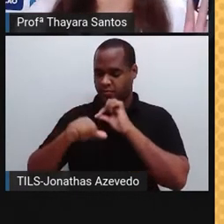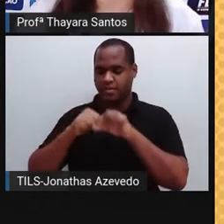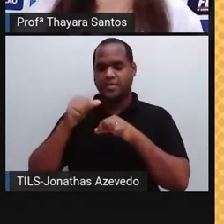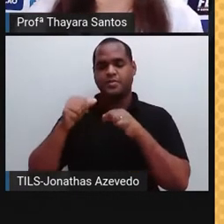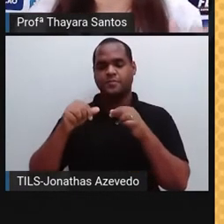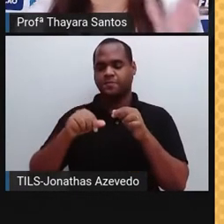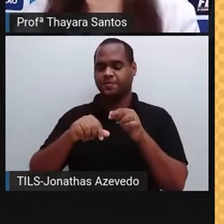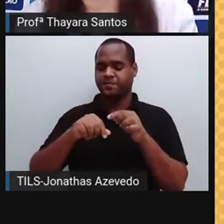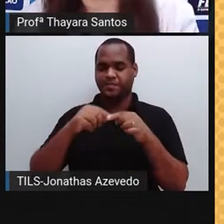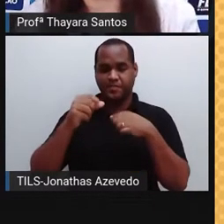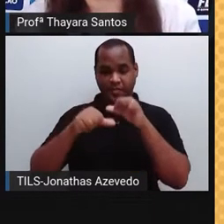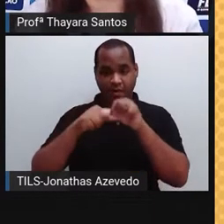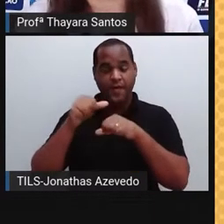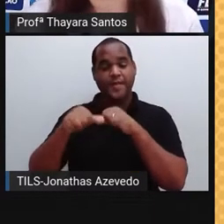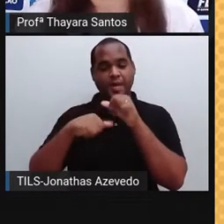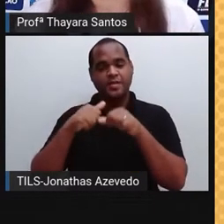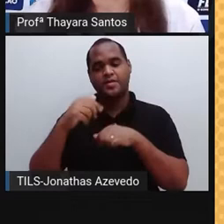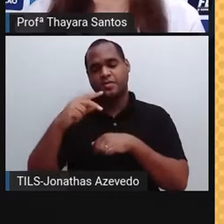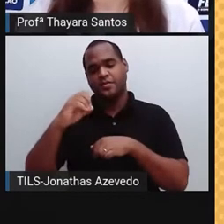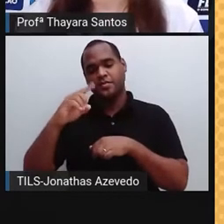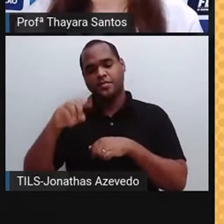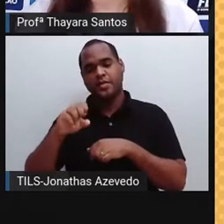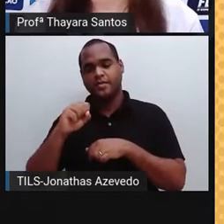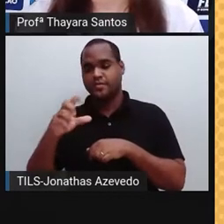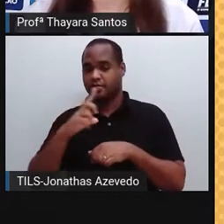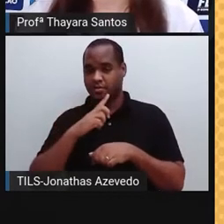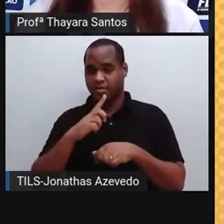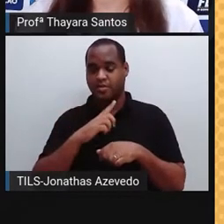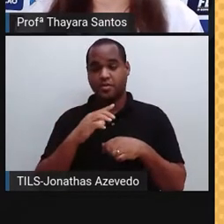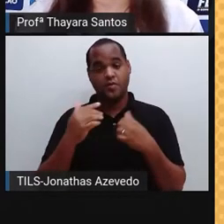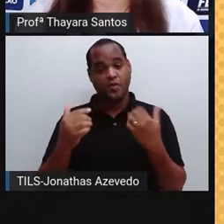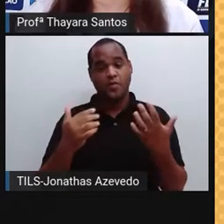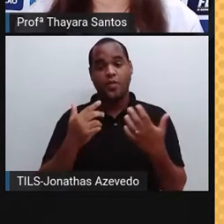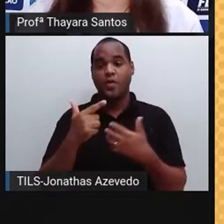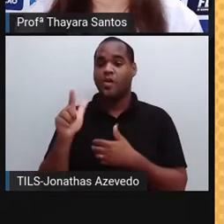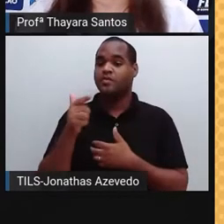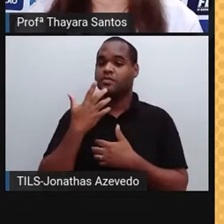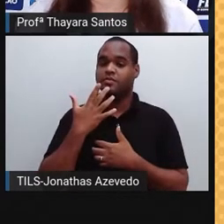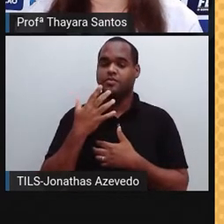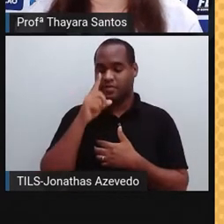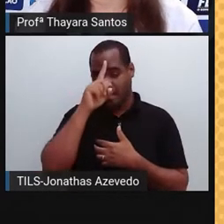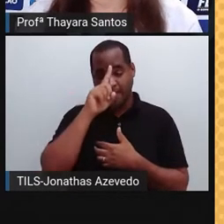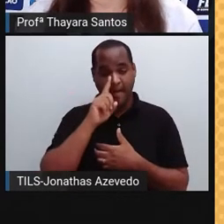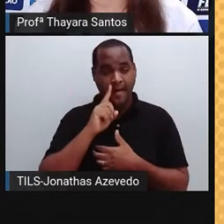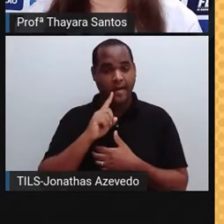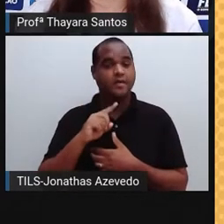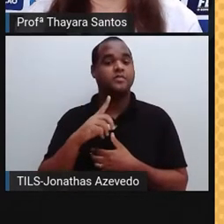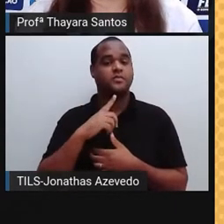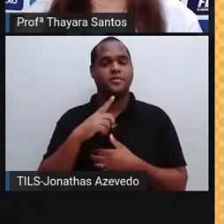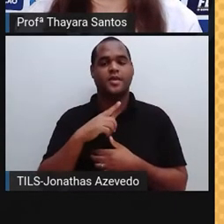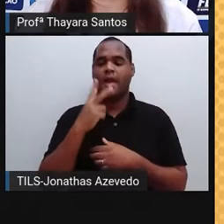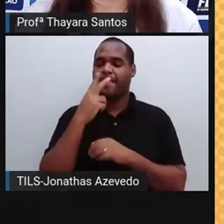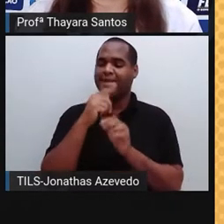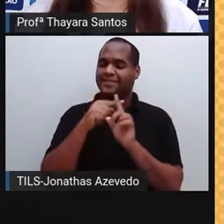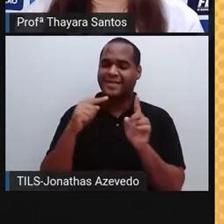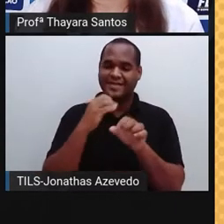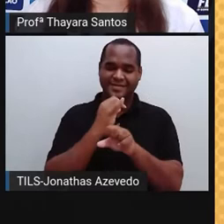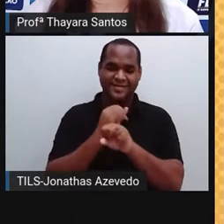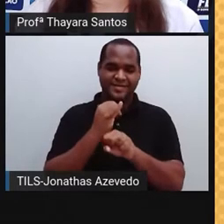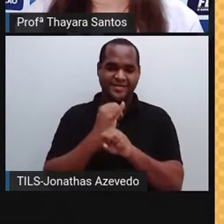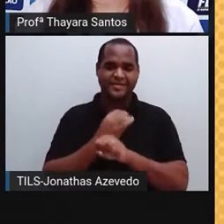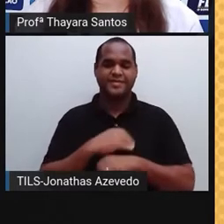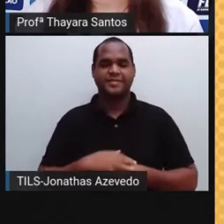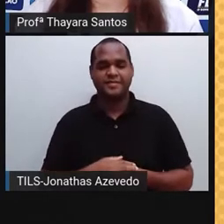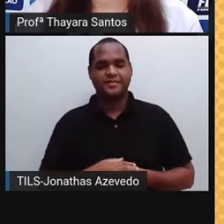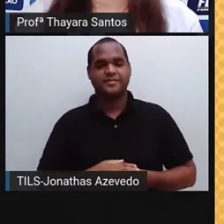são os metais pós-transição. Os que estão em amarelo aqui são os semimetais.